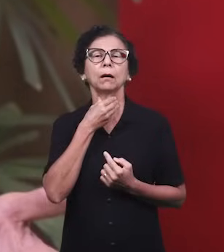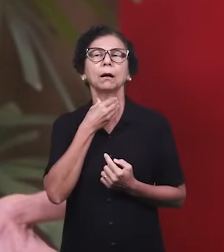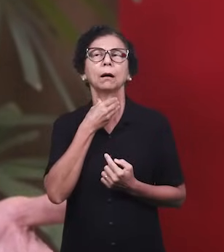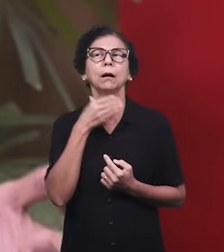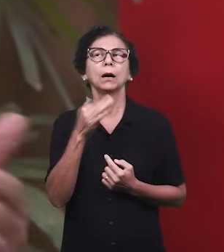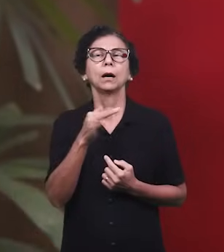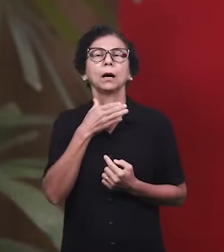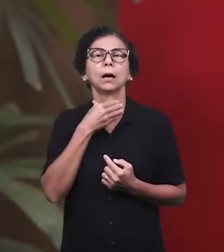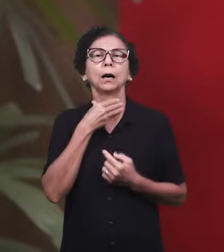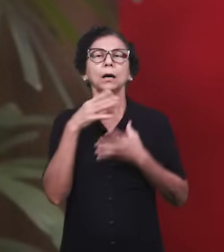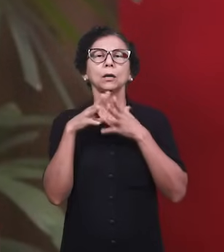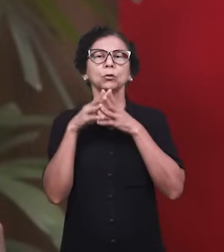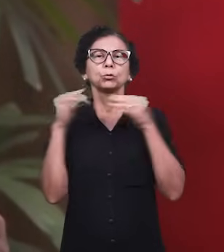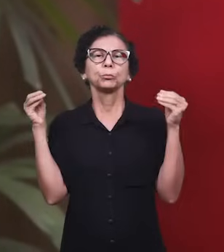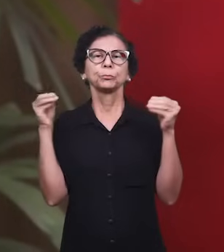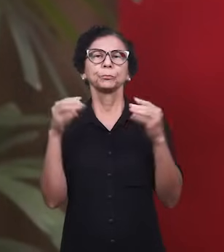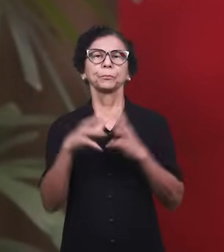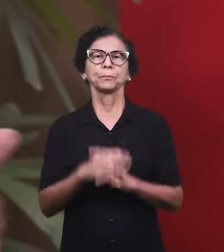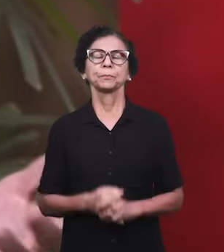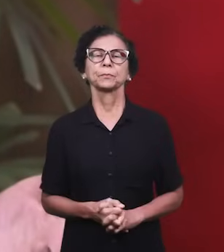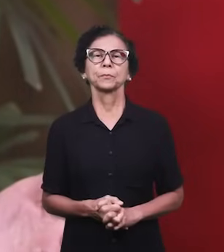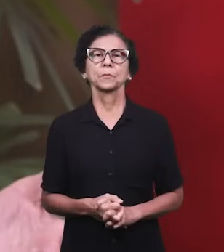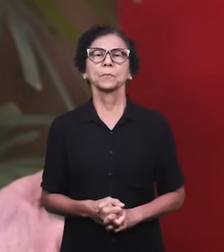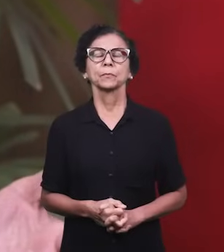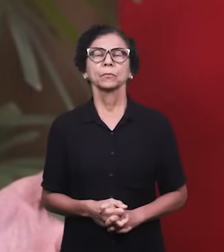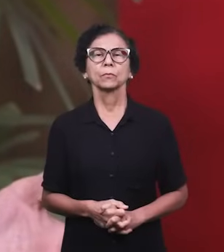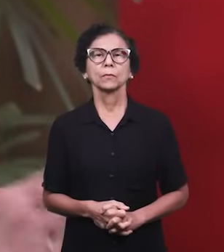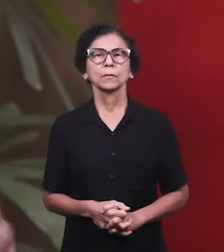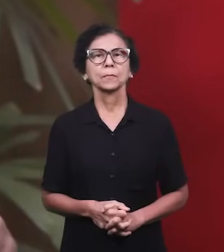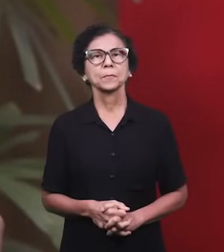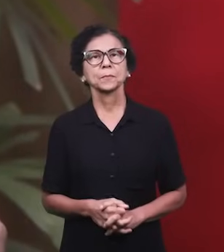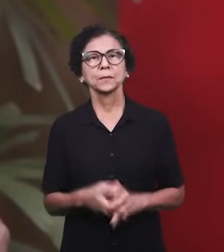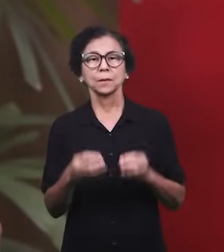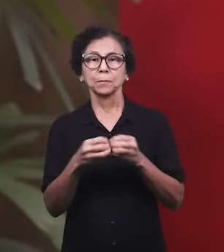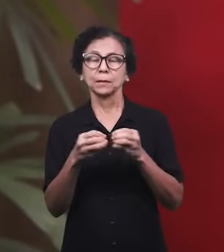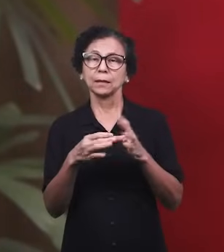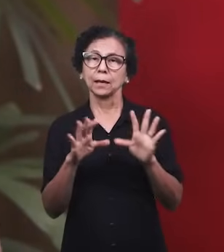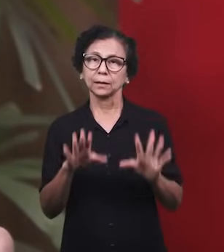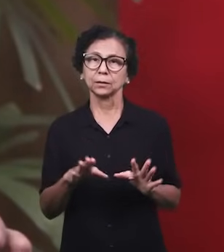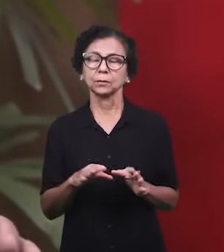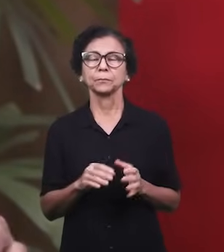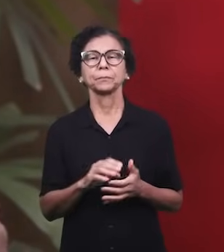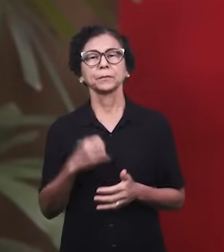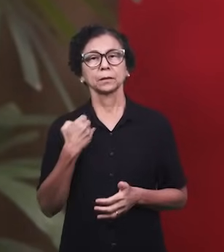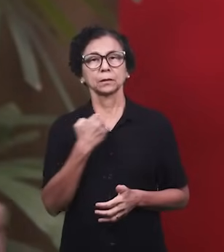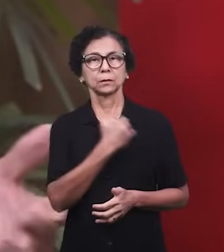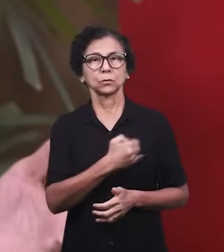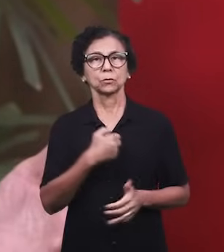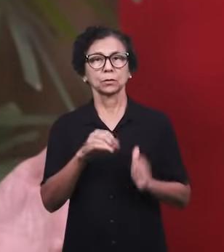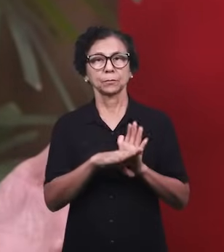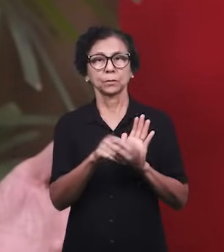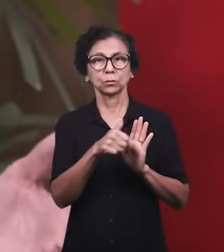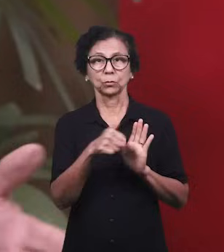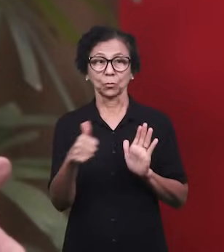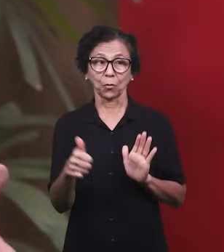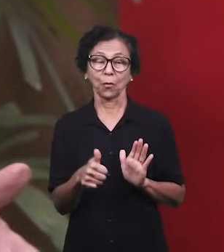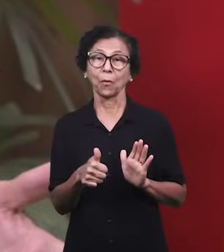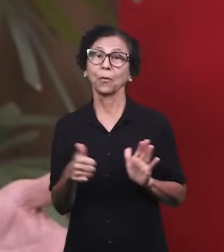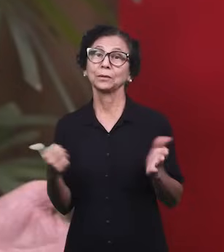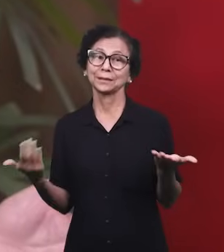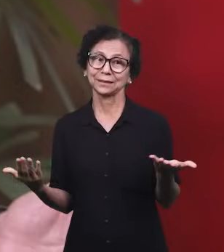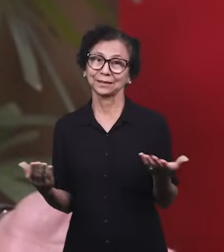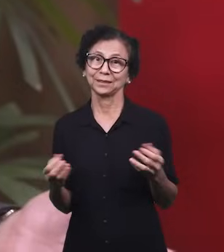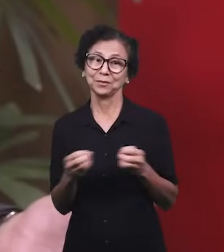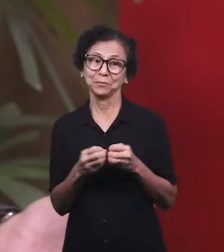acontece que a maravilha aí já é diferente. Por exemplo, em João capítulo 11, o Senhor Jesus opera uma grande maravilha, um corpo